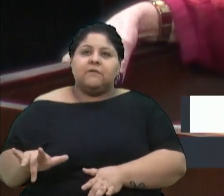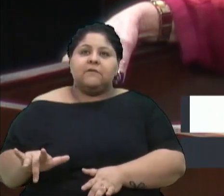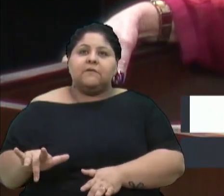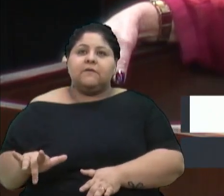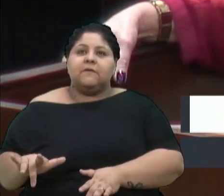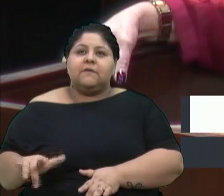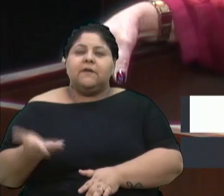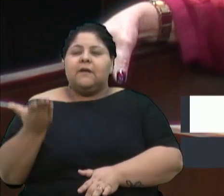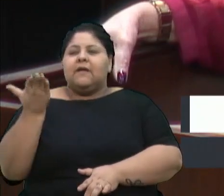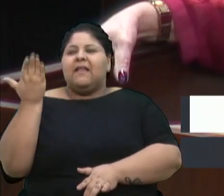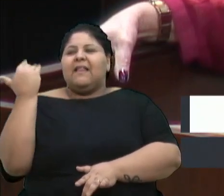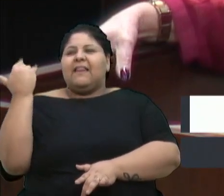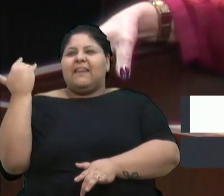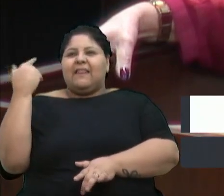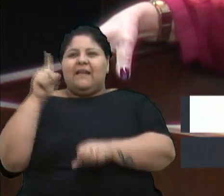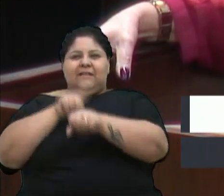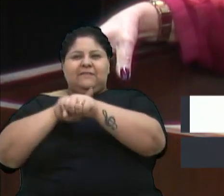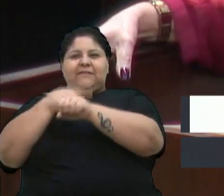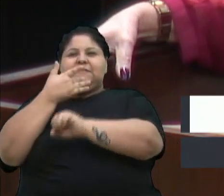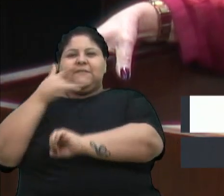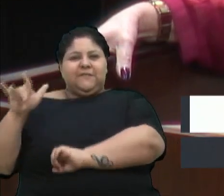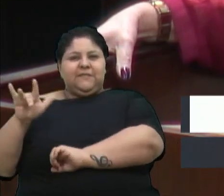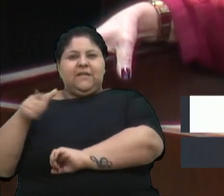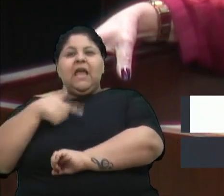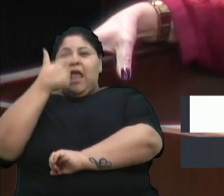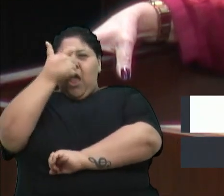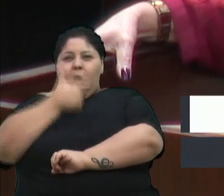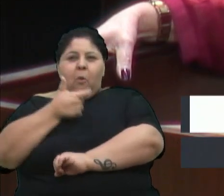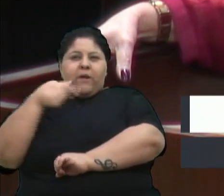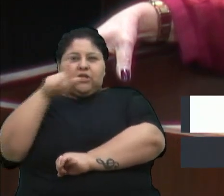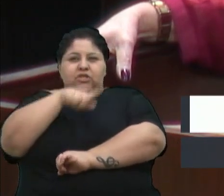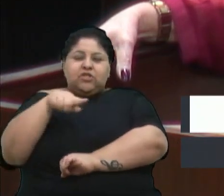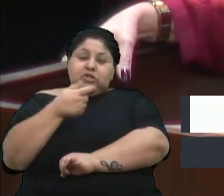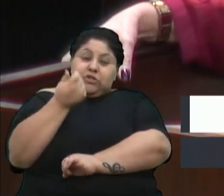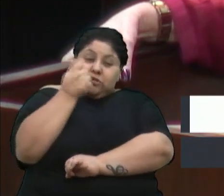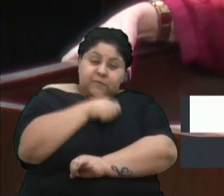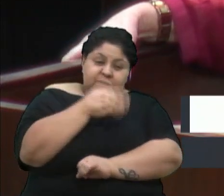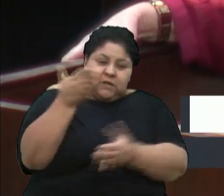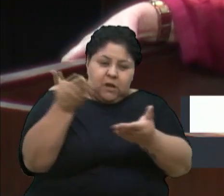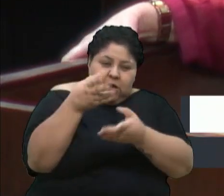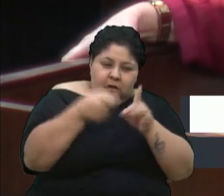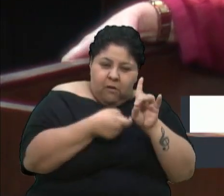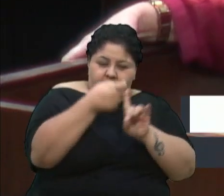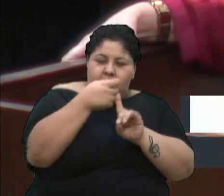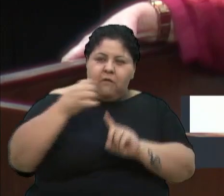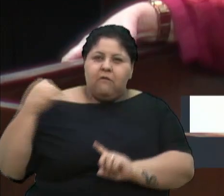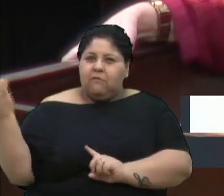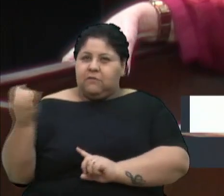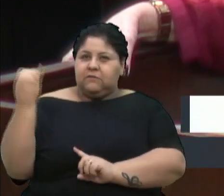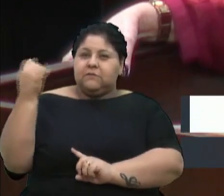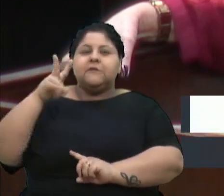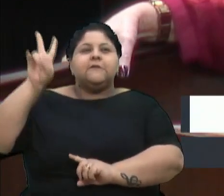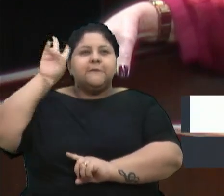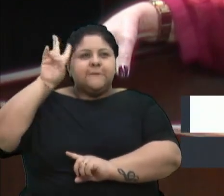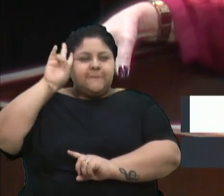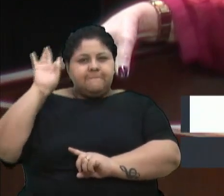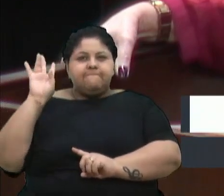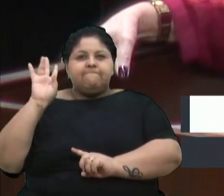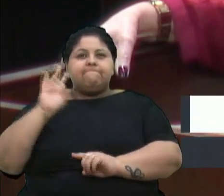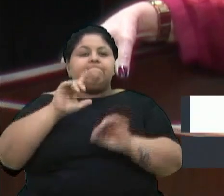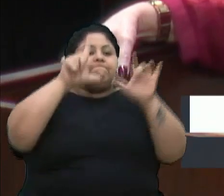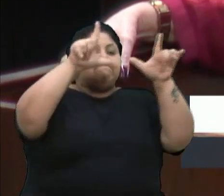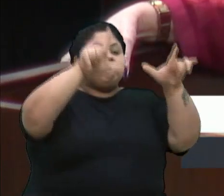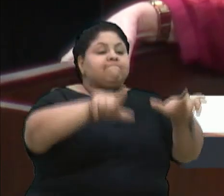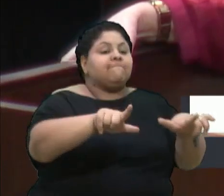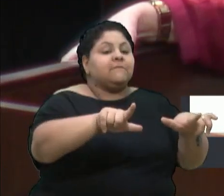né? Então, eu acho que é isso que nós precisamos nesse mês tão importante, lembrar disso, que o lugar